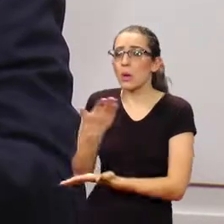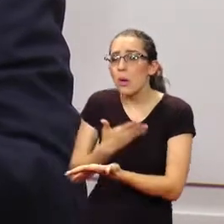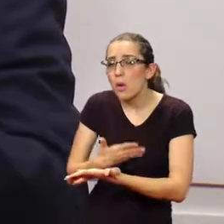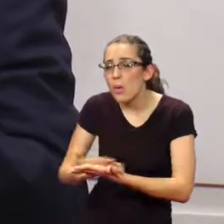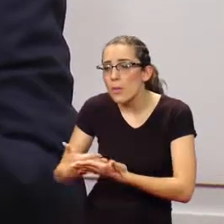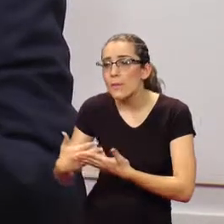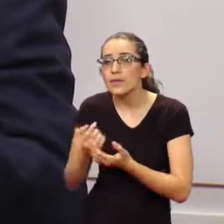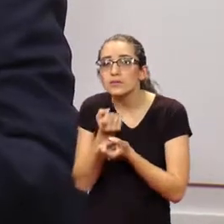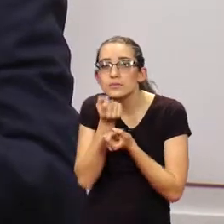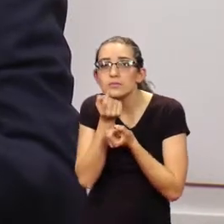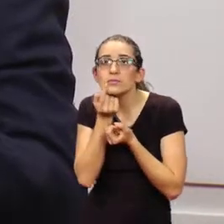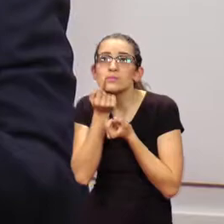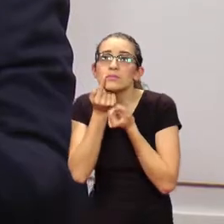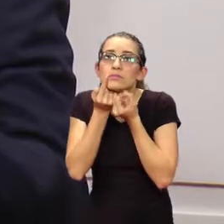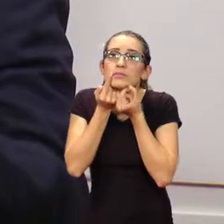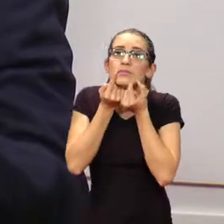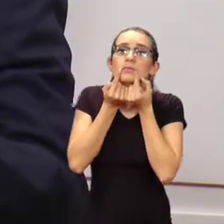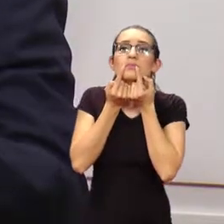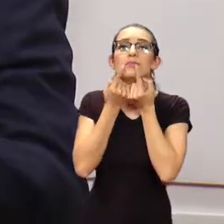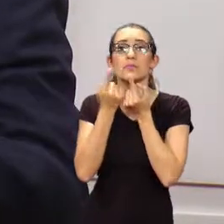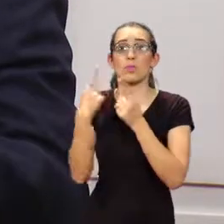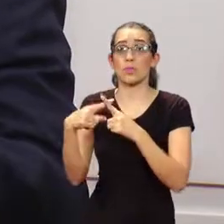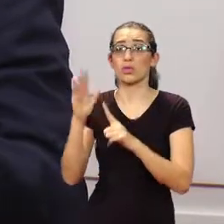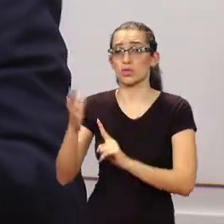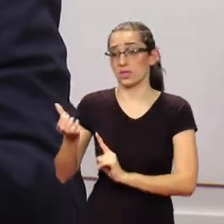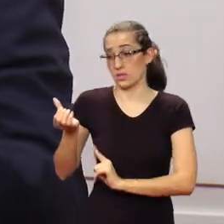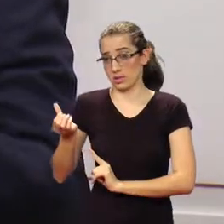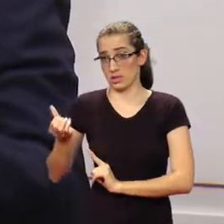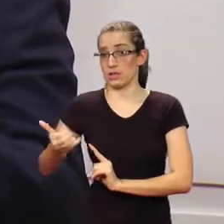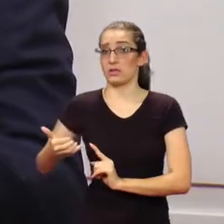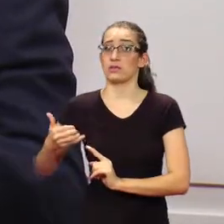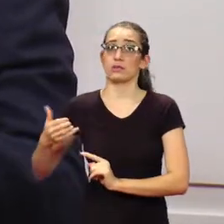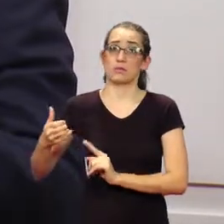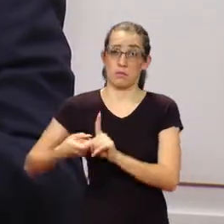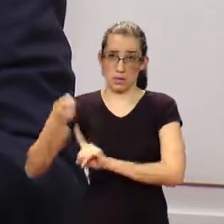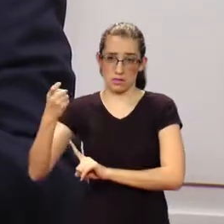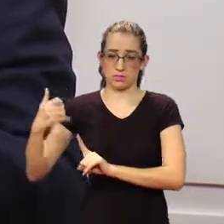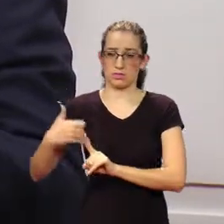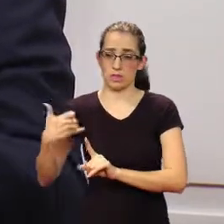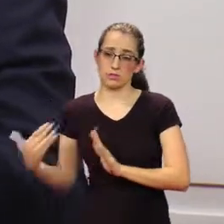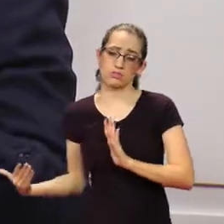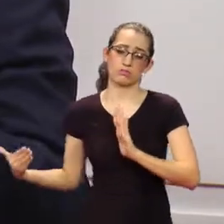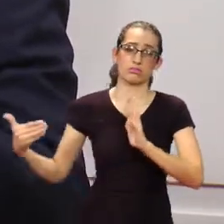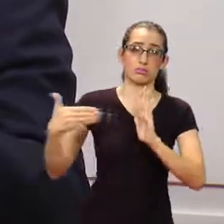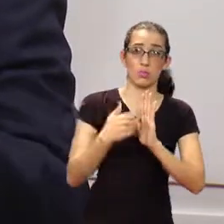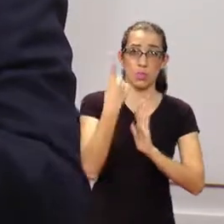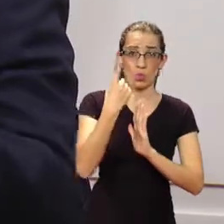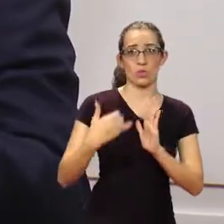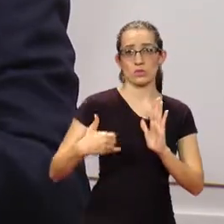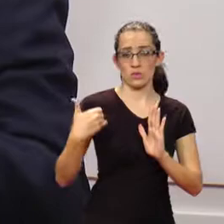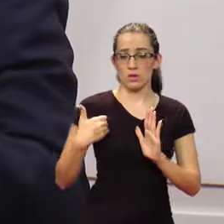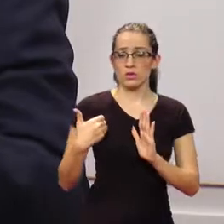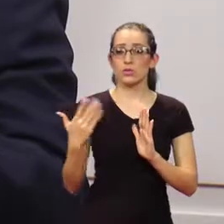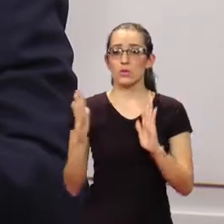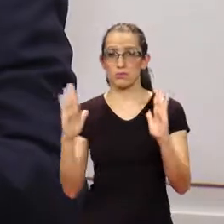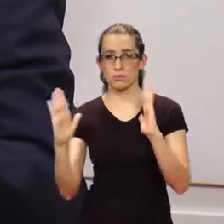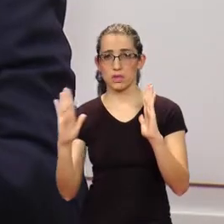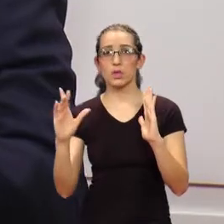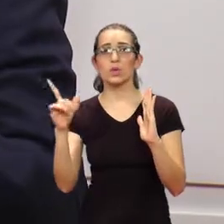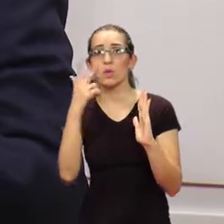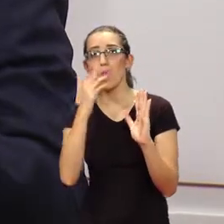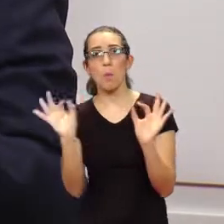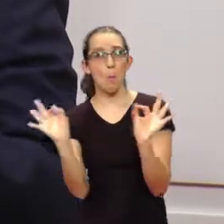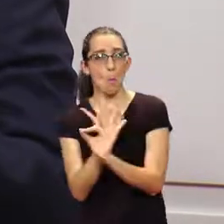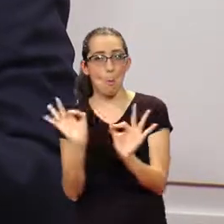está recém-ingressando na fase de dentição, porque a criança passa de 6 meses a 1 ano sem nenhum dente na boca. A partir do primeiro ano de vida, digamos que ela começa a